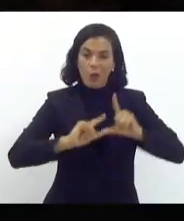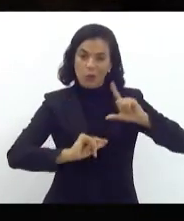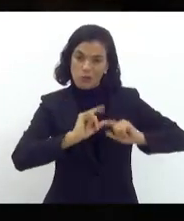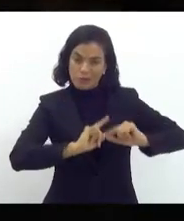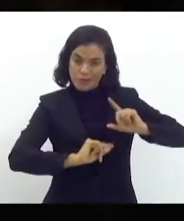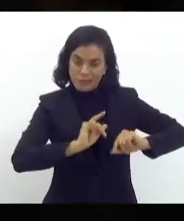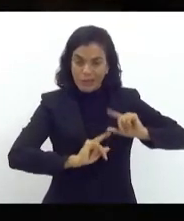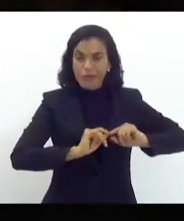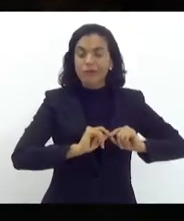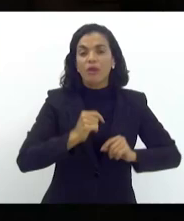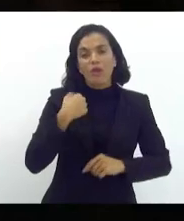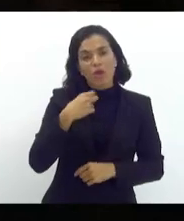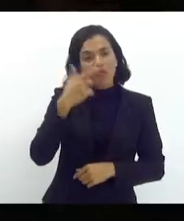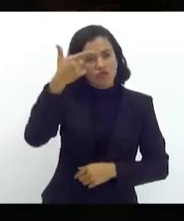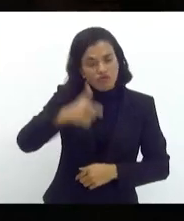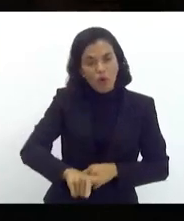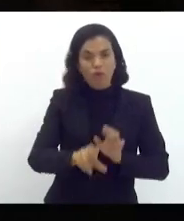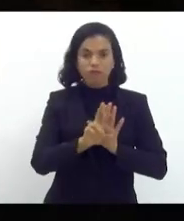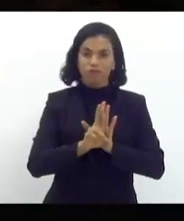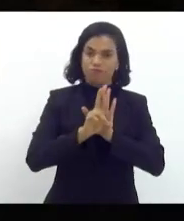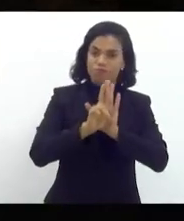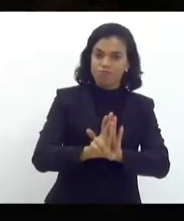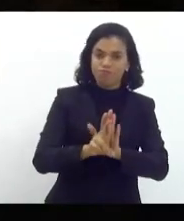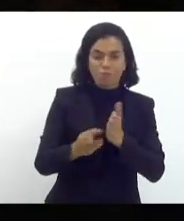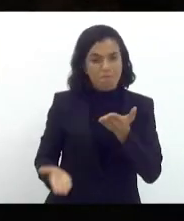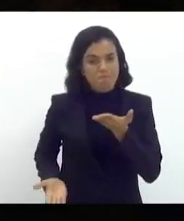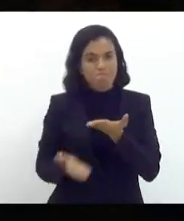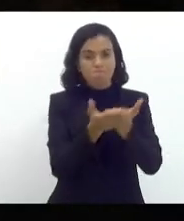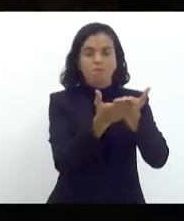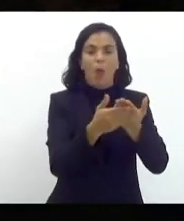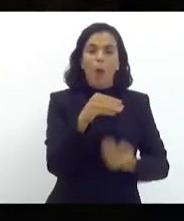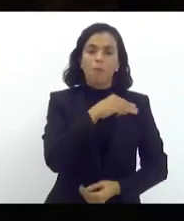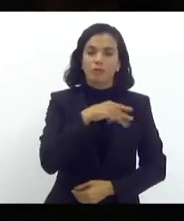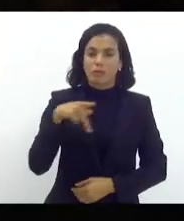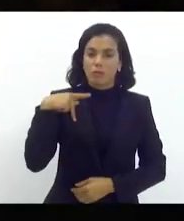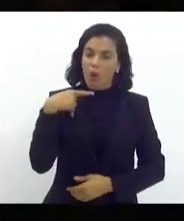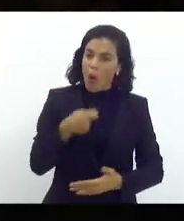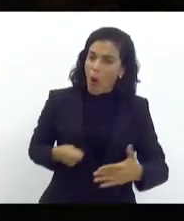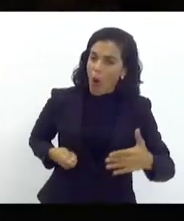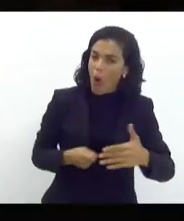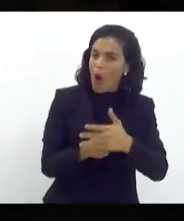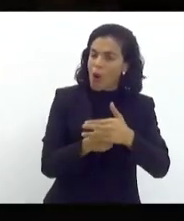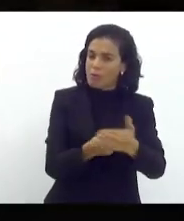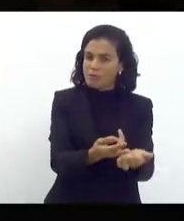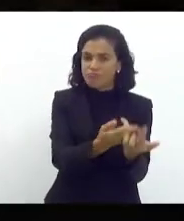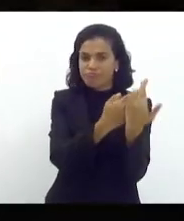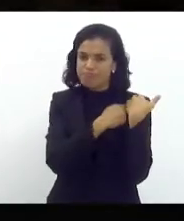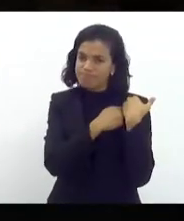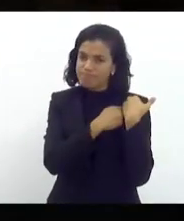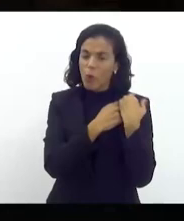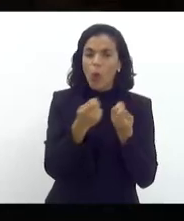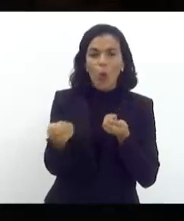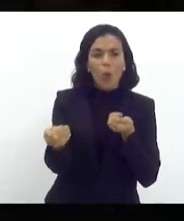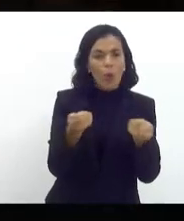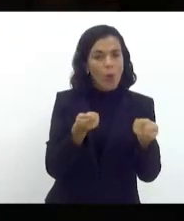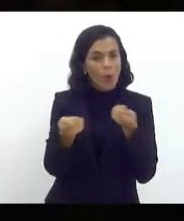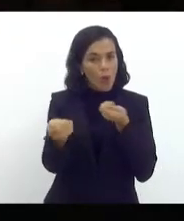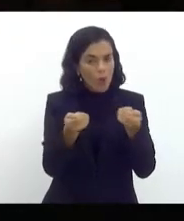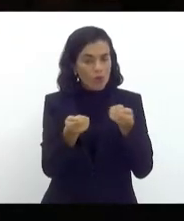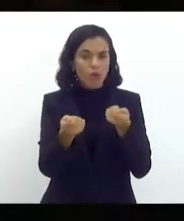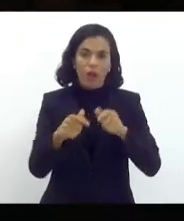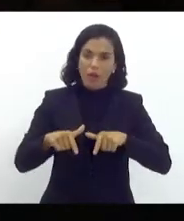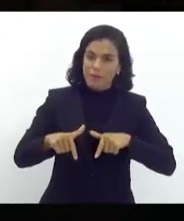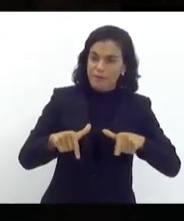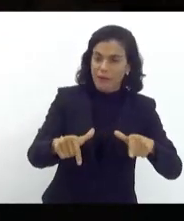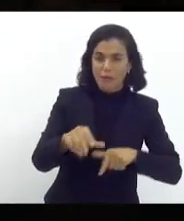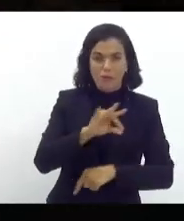uma nova representação ao Ministério Público que tenha obrigação de exercer o controle externo à atividade